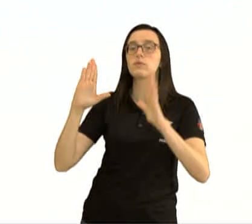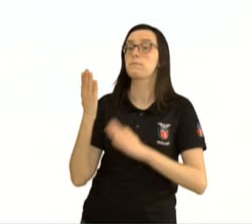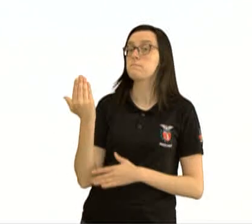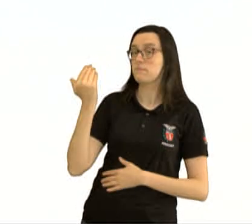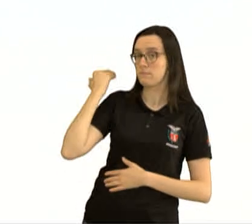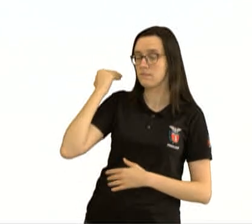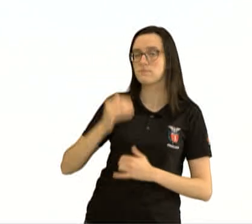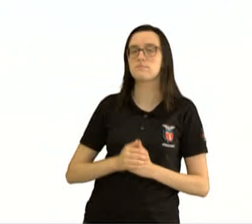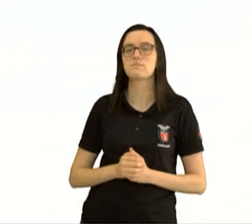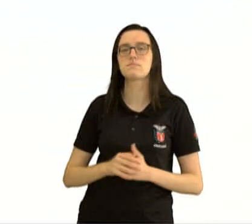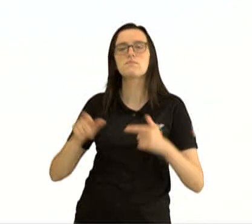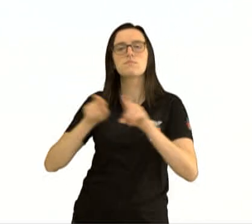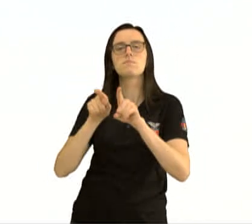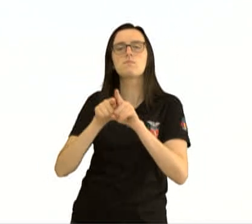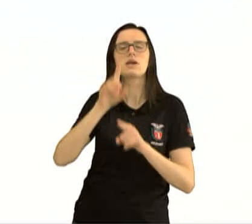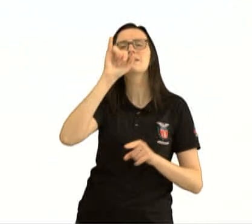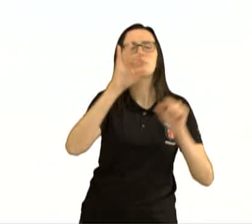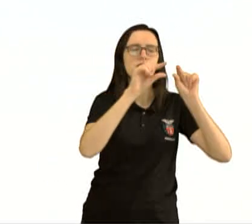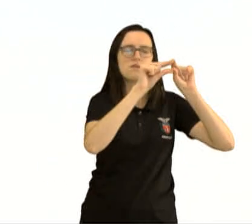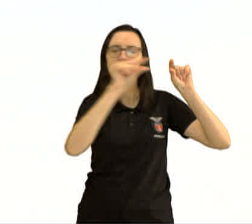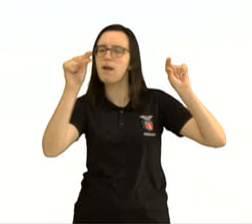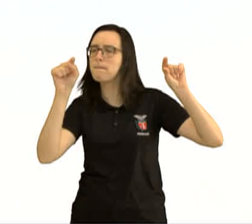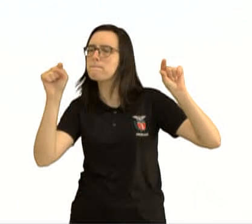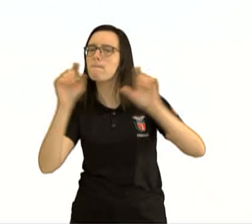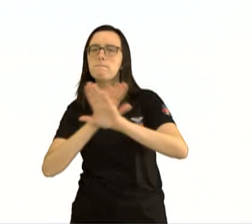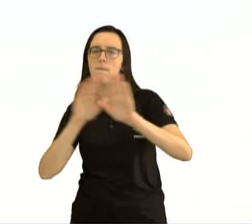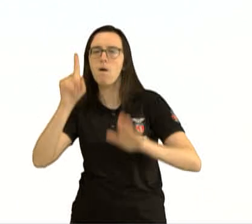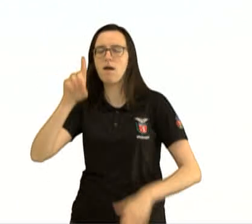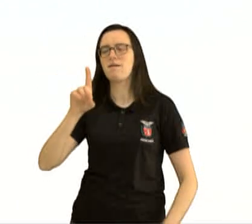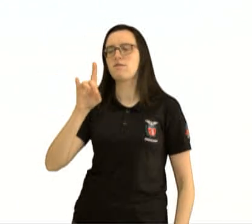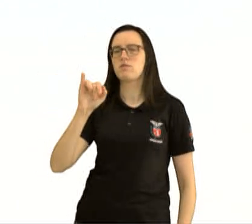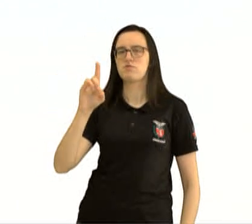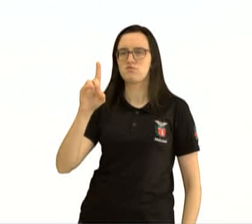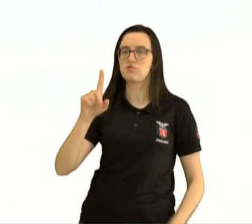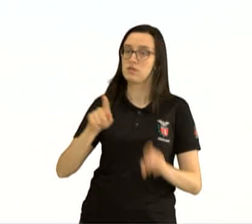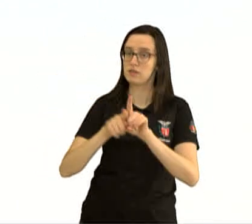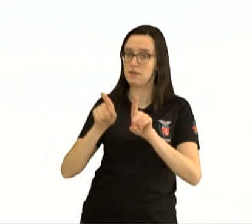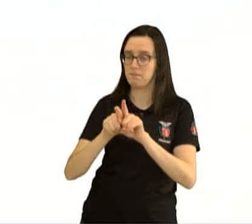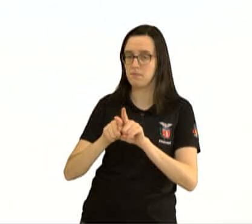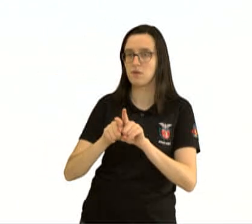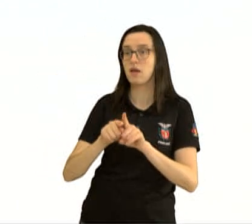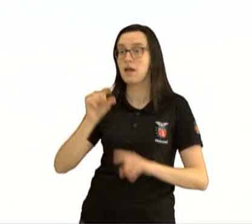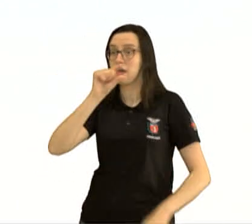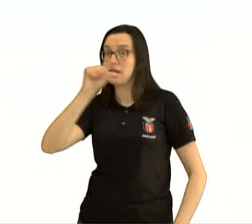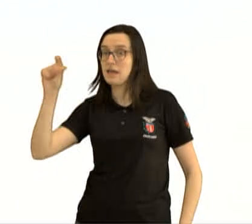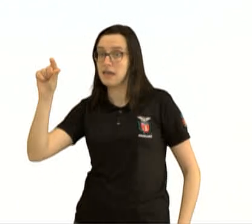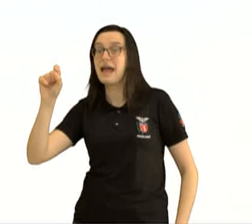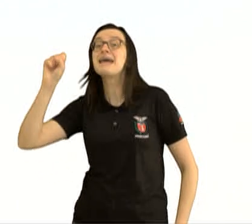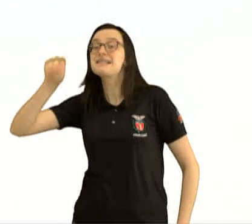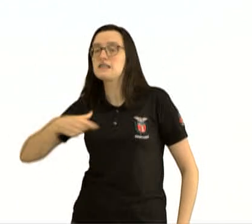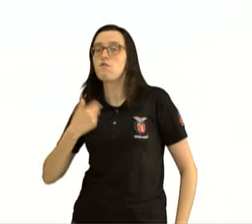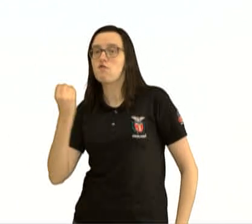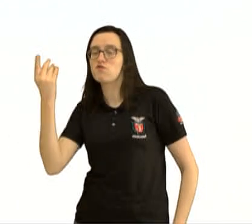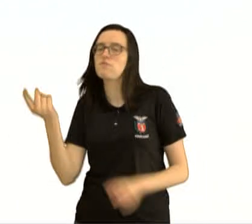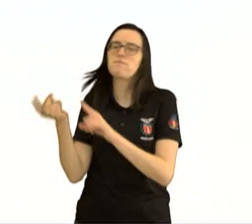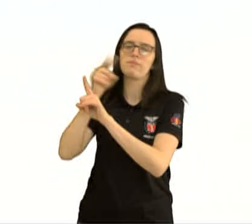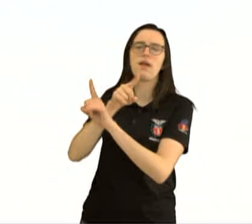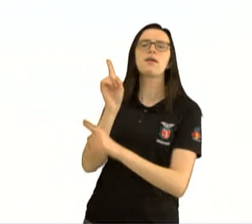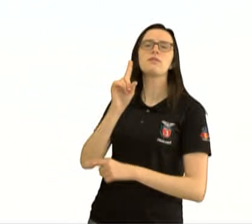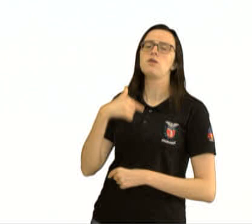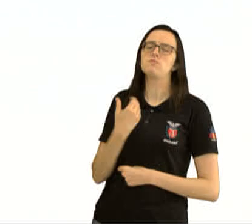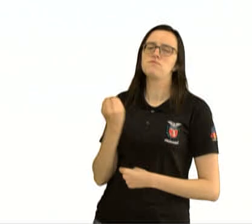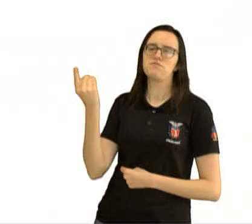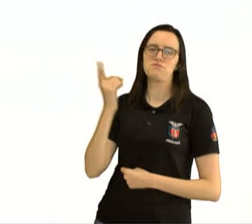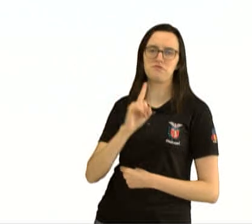passado. Então a afirmativa seria yes, I did. Caso você não tenha viajado, no, I didn't, tá? Que seria a